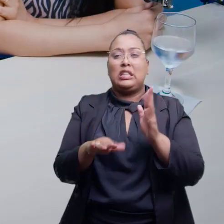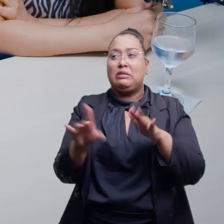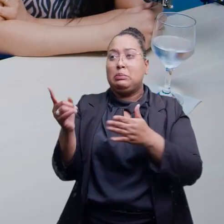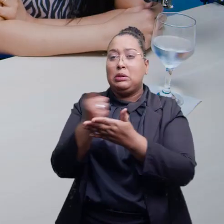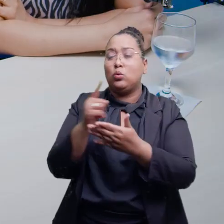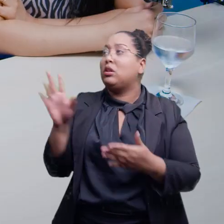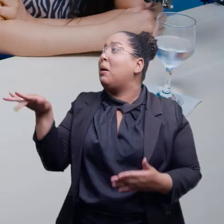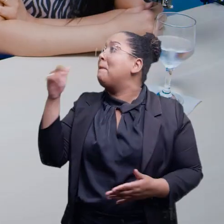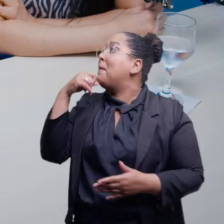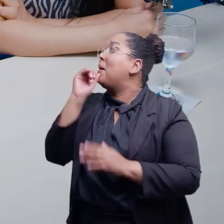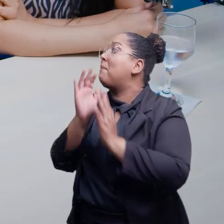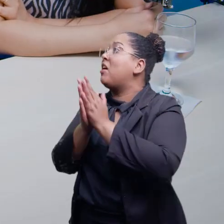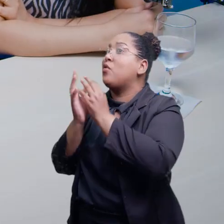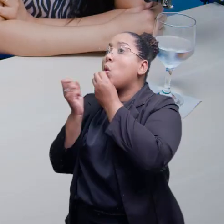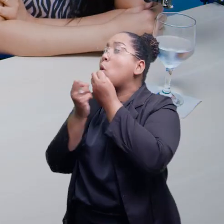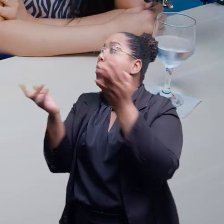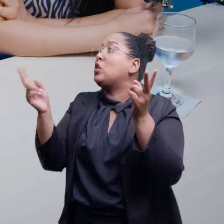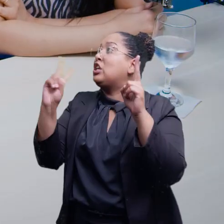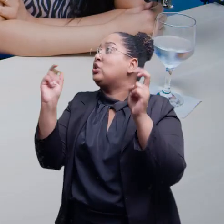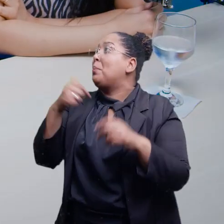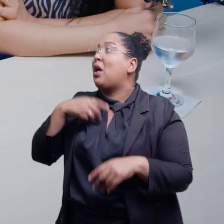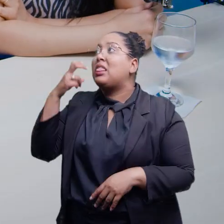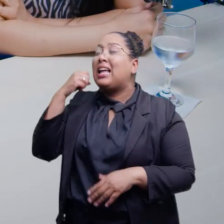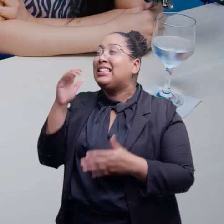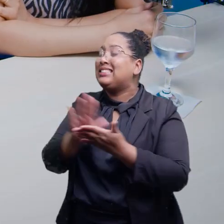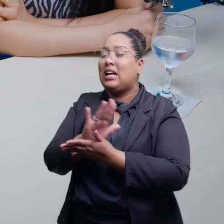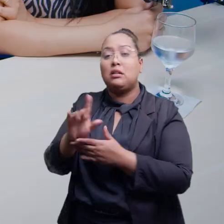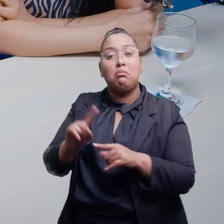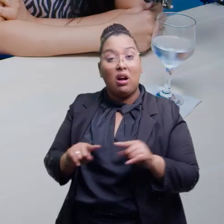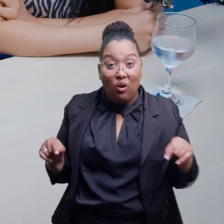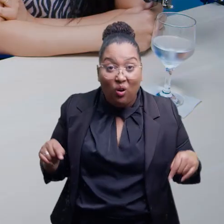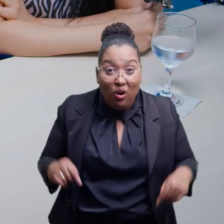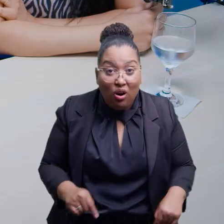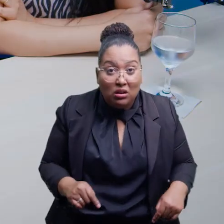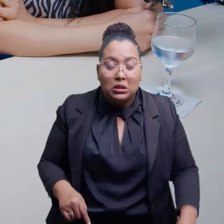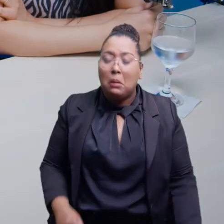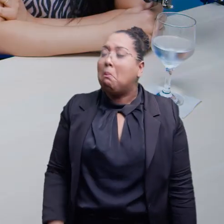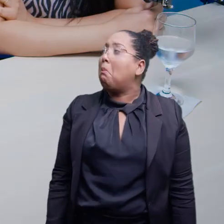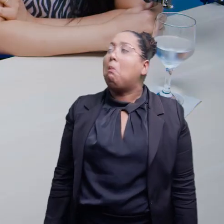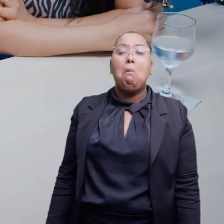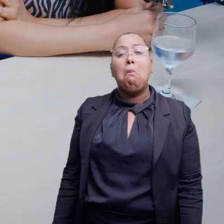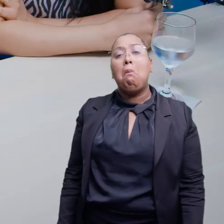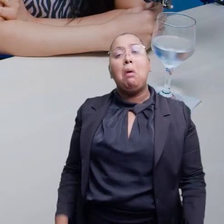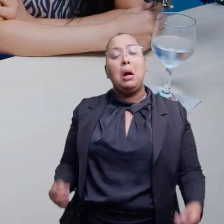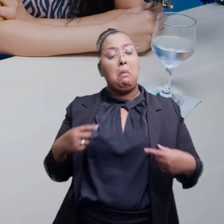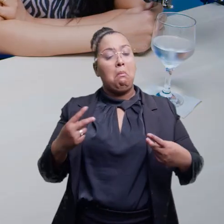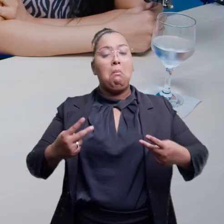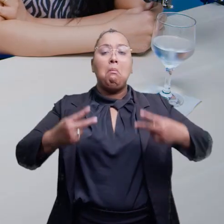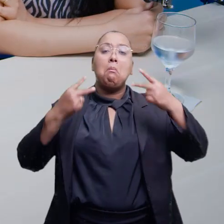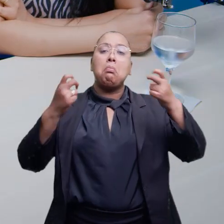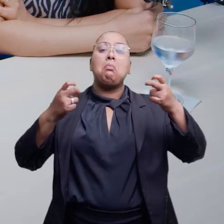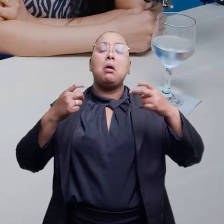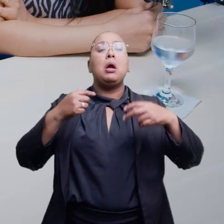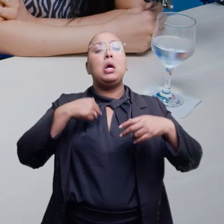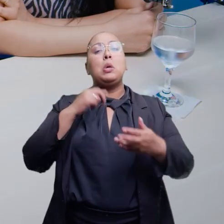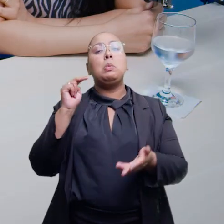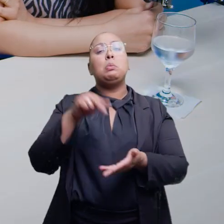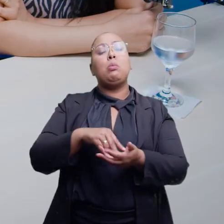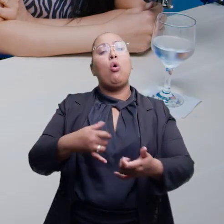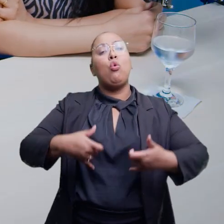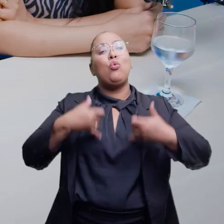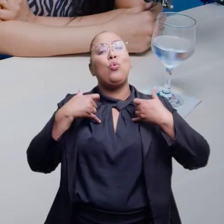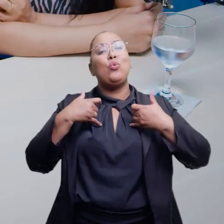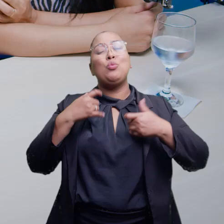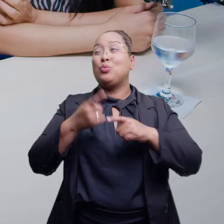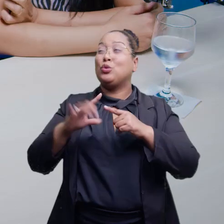escola, quando eu ia falar, eu falava, não, mas não fala pra ninguém que eu sou. Só que hoje em dia é uma história que eu vejo com orgulho, porque formou